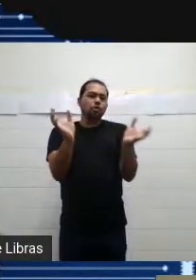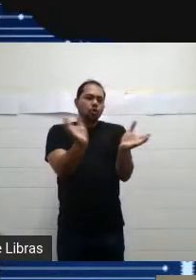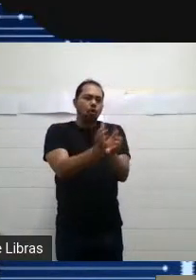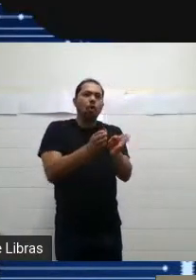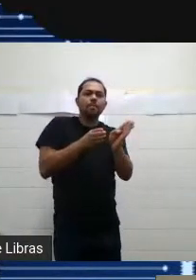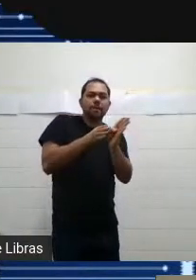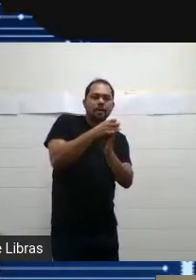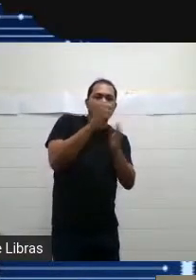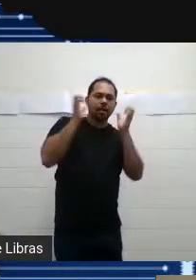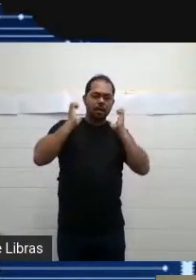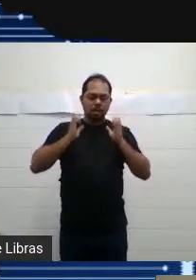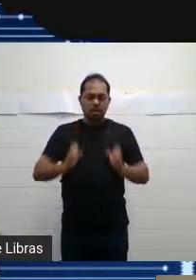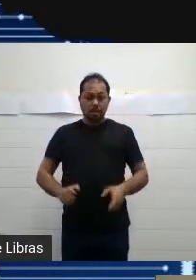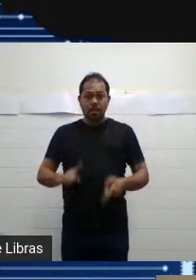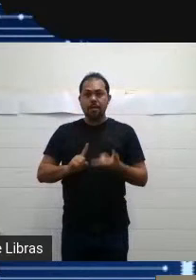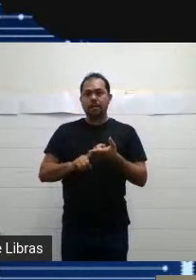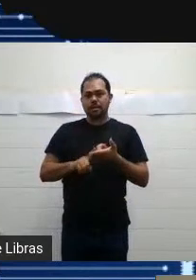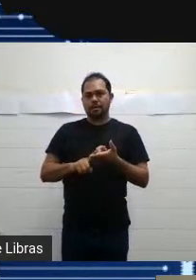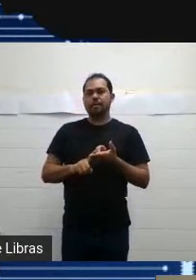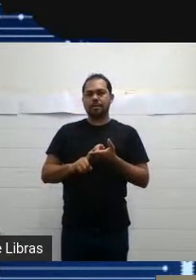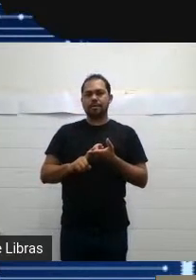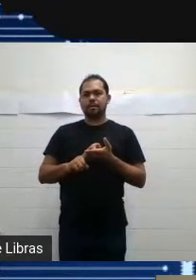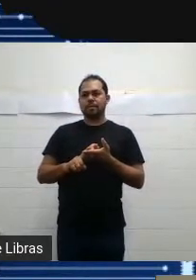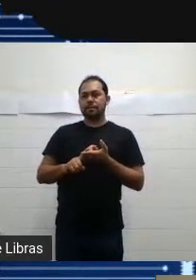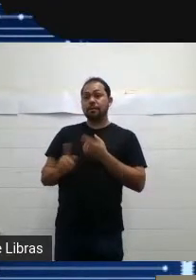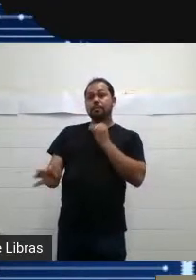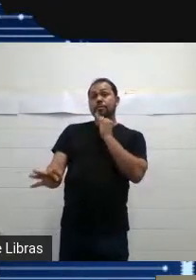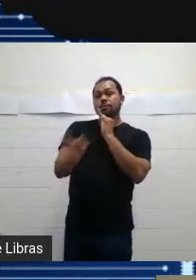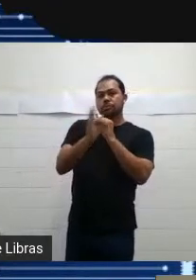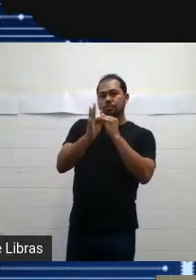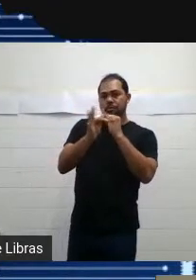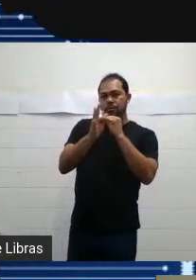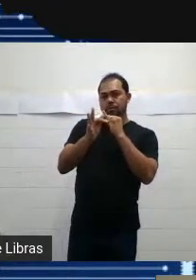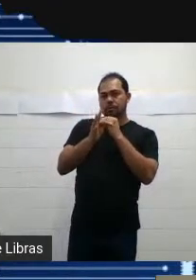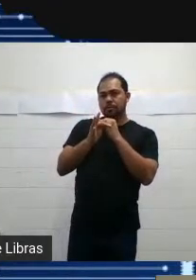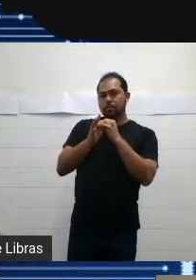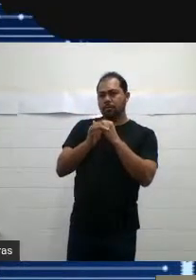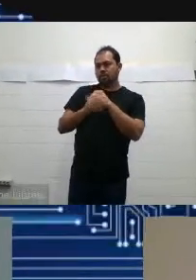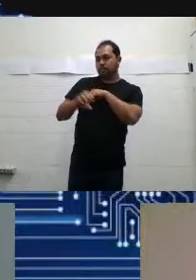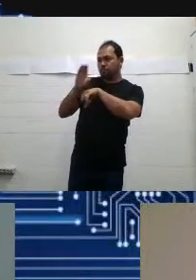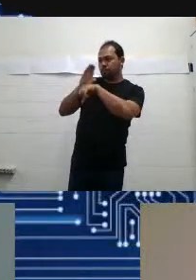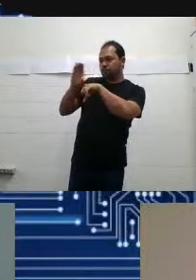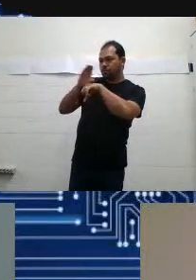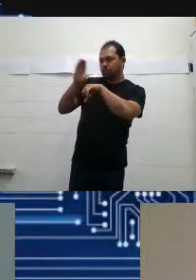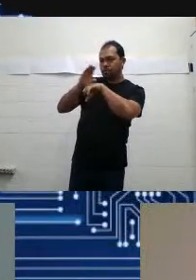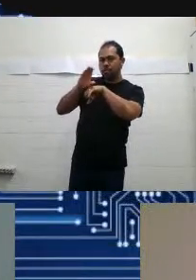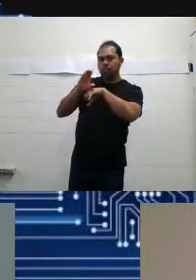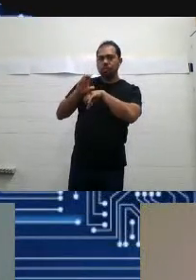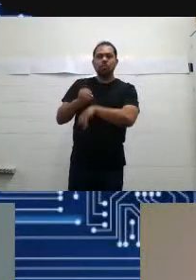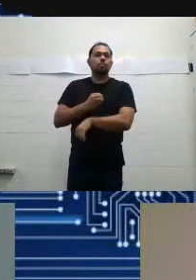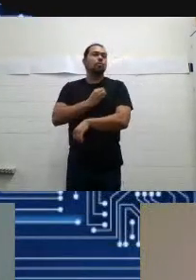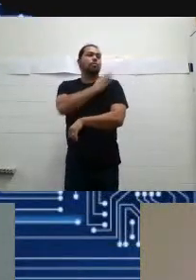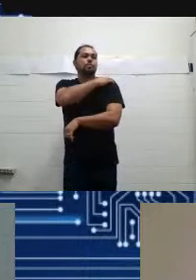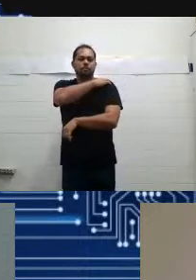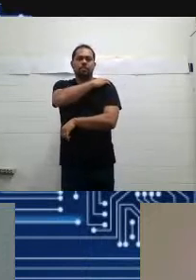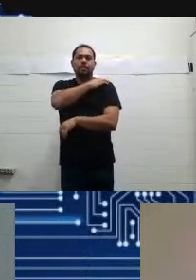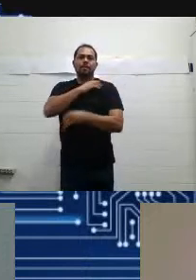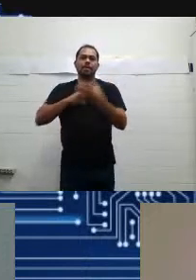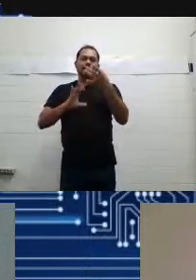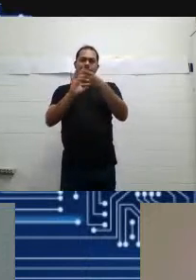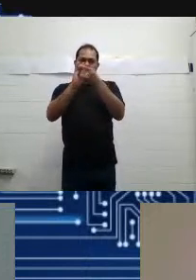além disso, como no Instituto, a minha pesquisa foi para um curso do ensino médio integrado, envolvia um público menor de